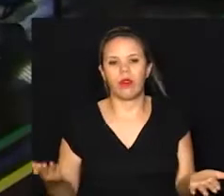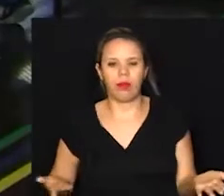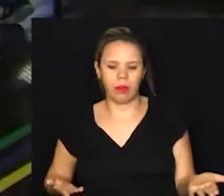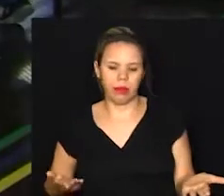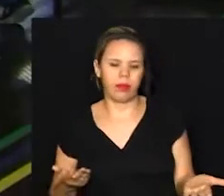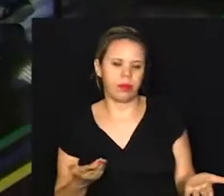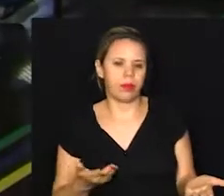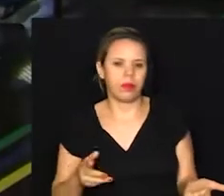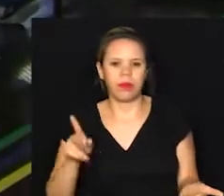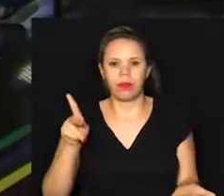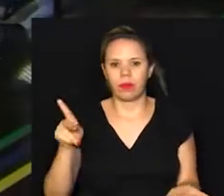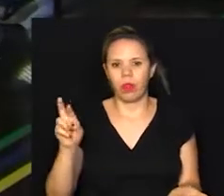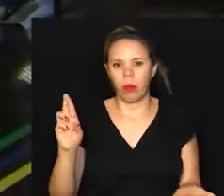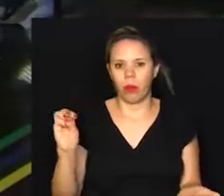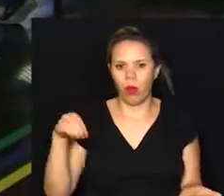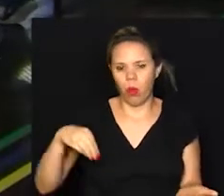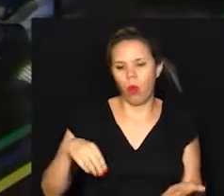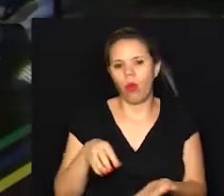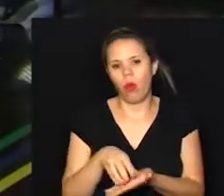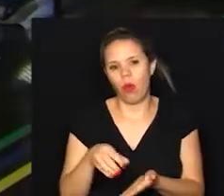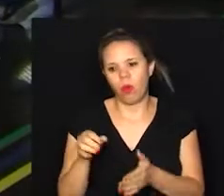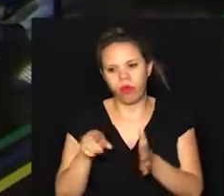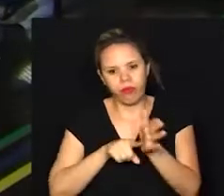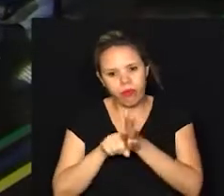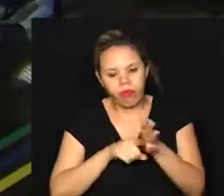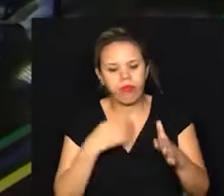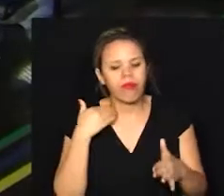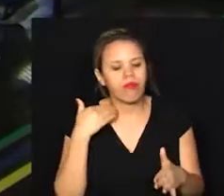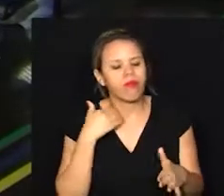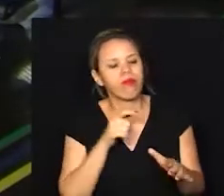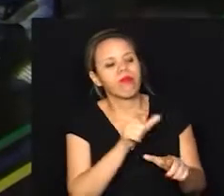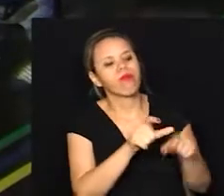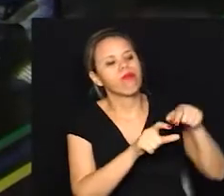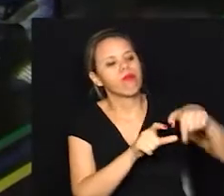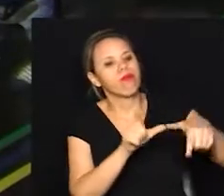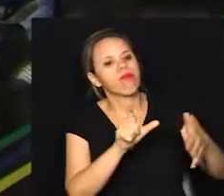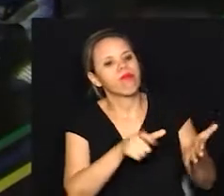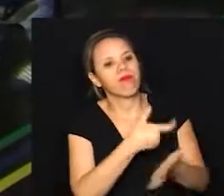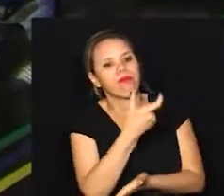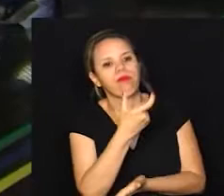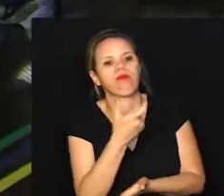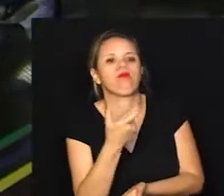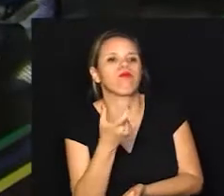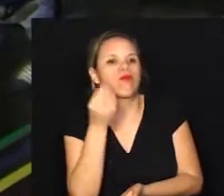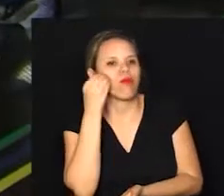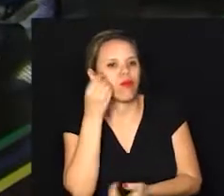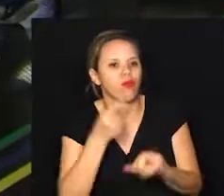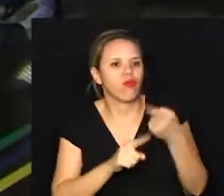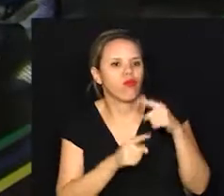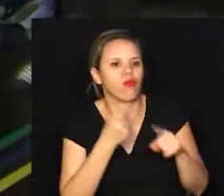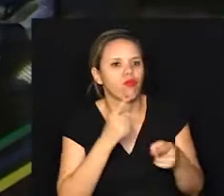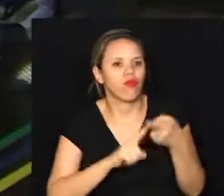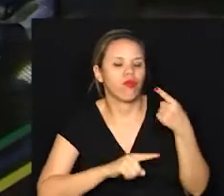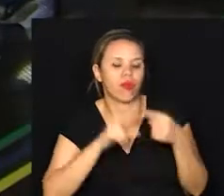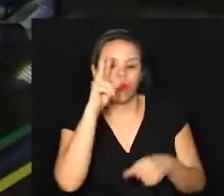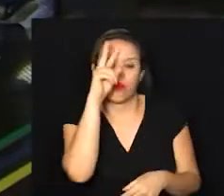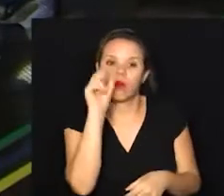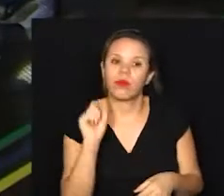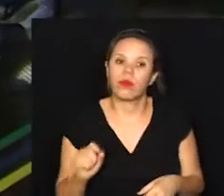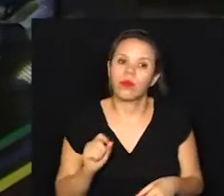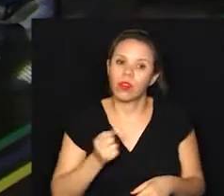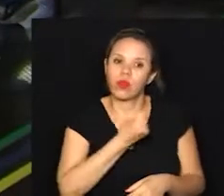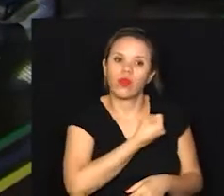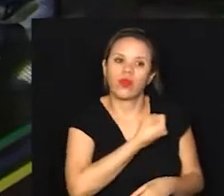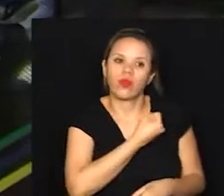o caso, o PROCON também irá notificar a instituição bancária, o cartão de crédito, para tentar um acordo. Lembrando